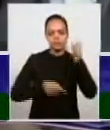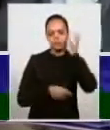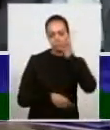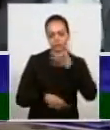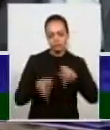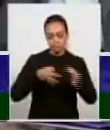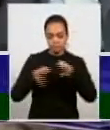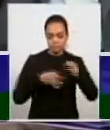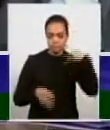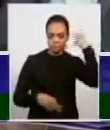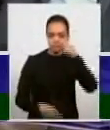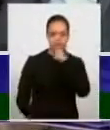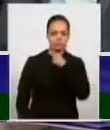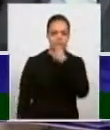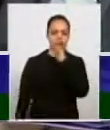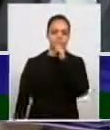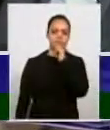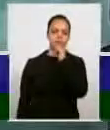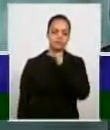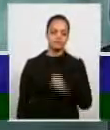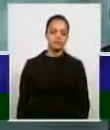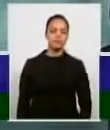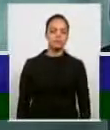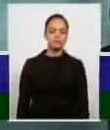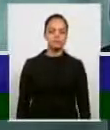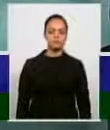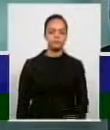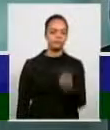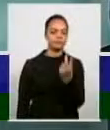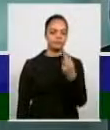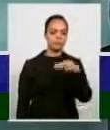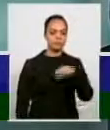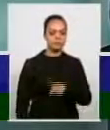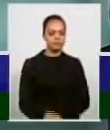projeto, vereador Zezinho Mendonça. 2 minutos.